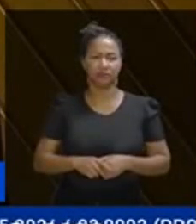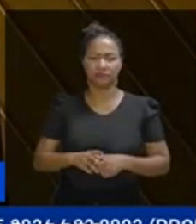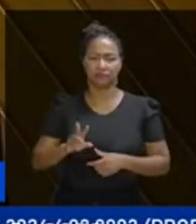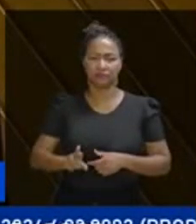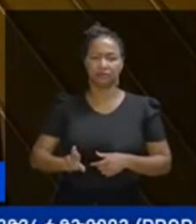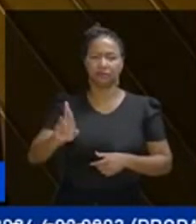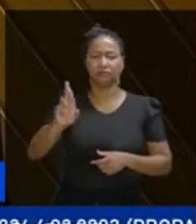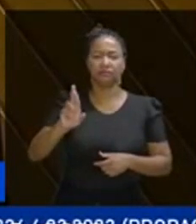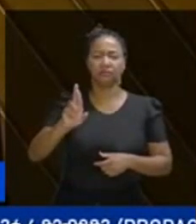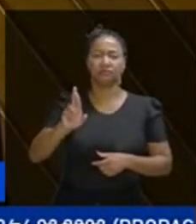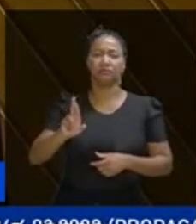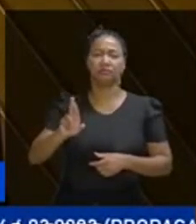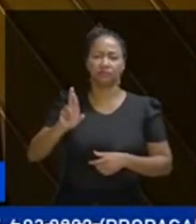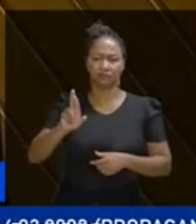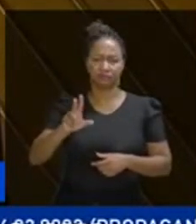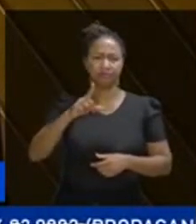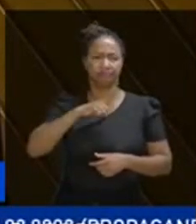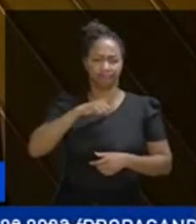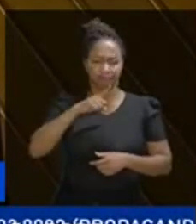apresentação número